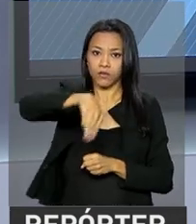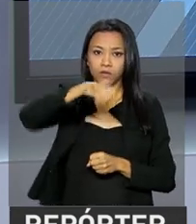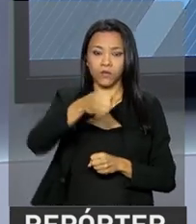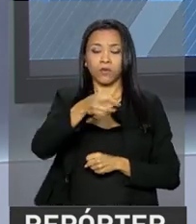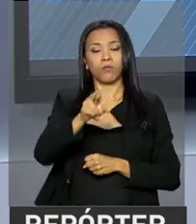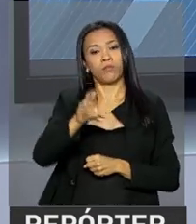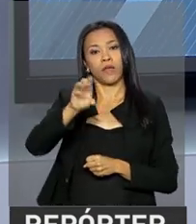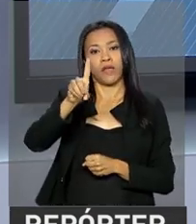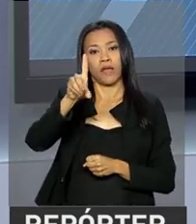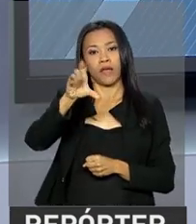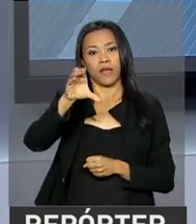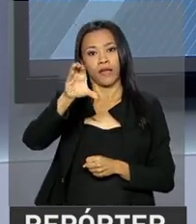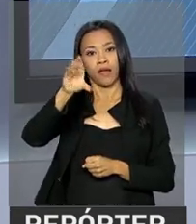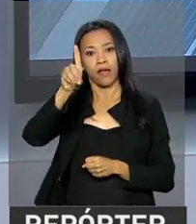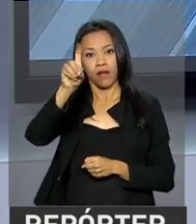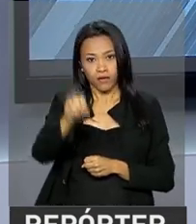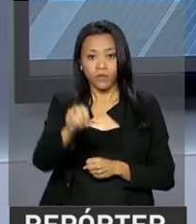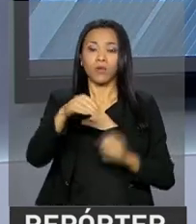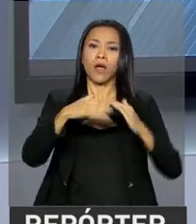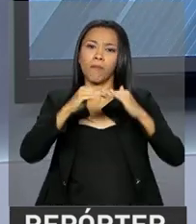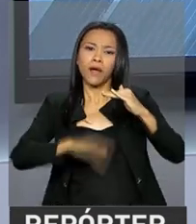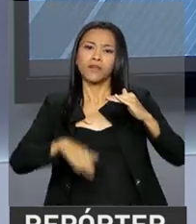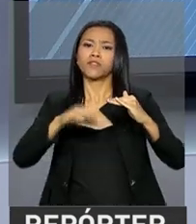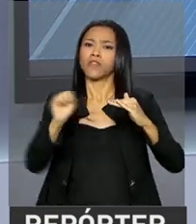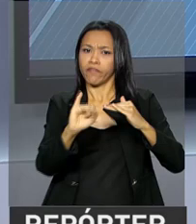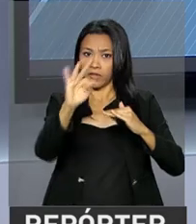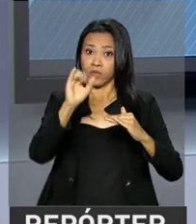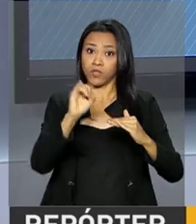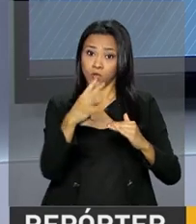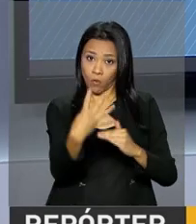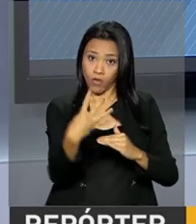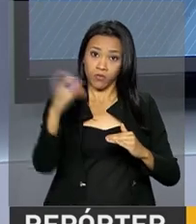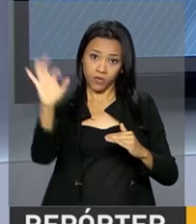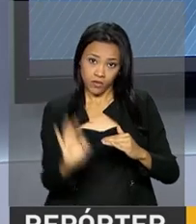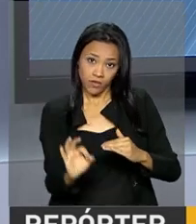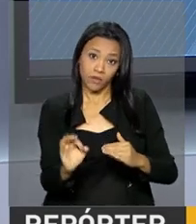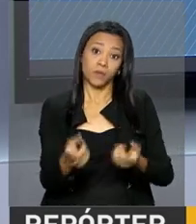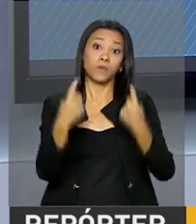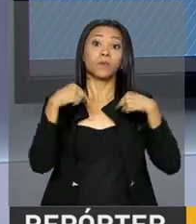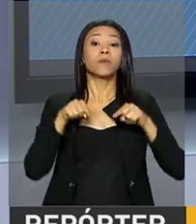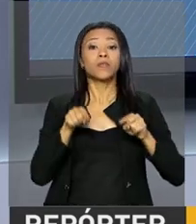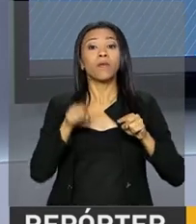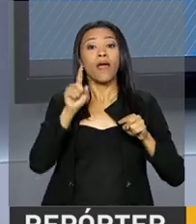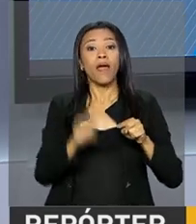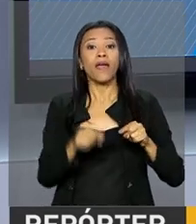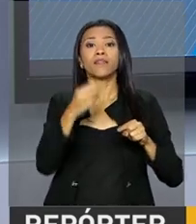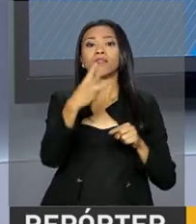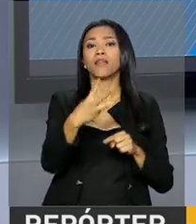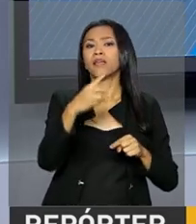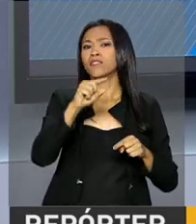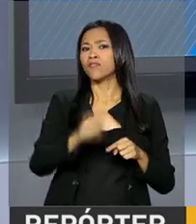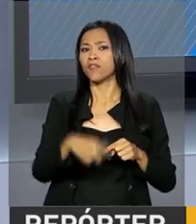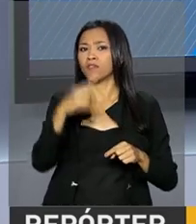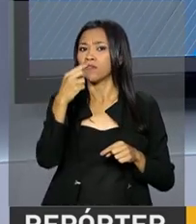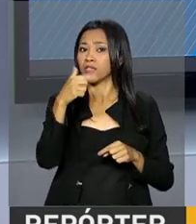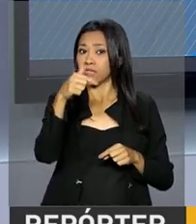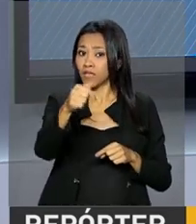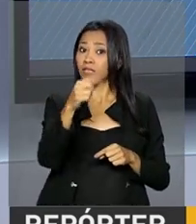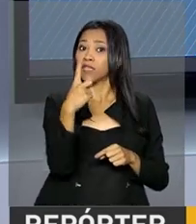estimativa da inflação oficial abaixo de 4%. A expectativa para a inflação é de 3,71%,